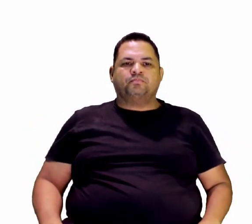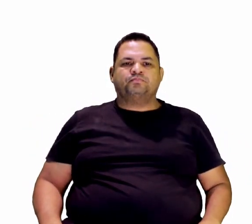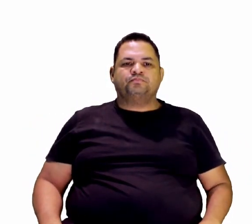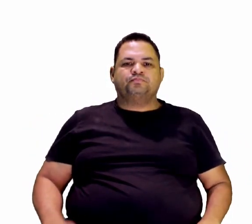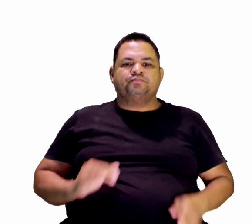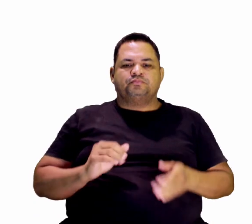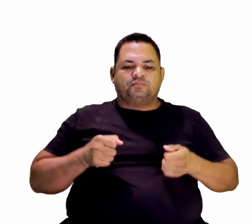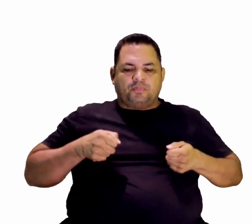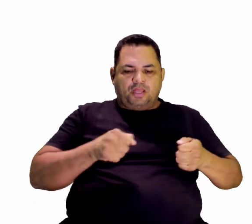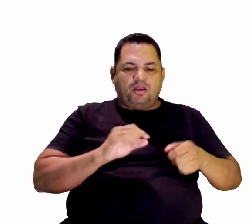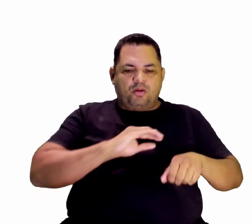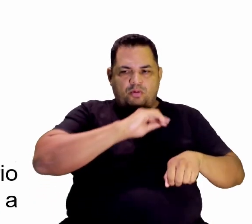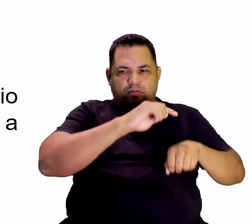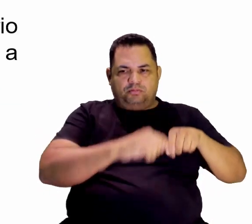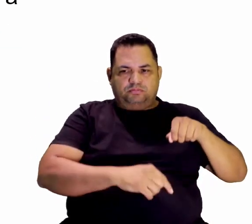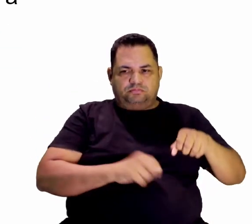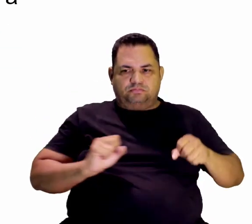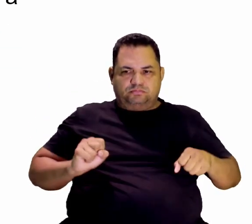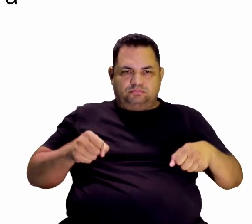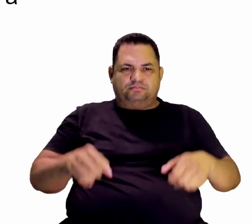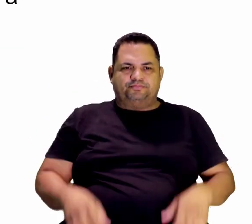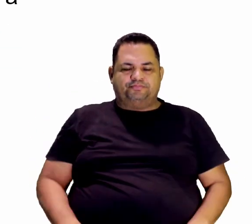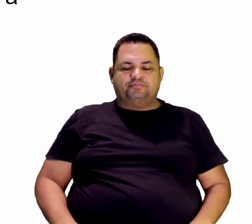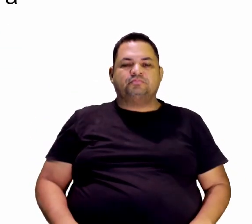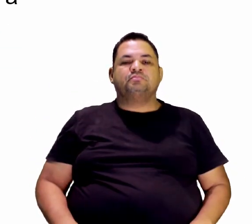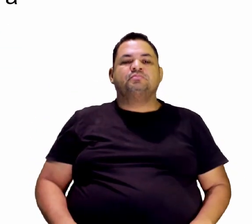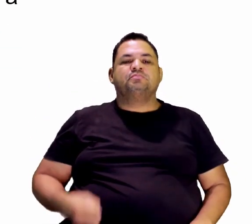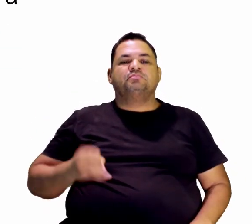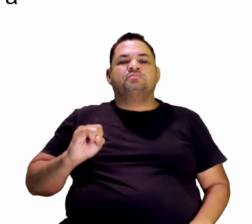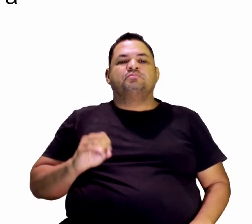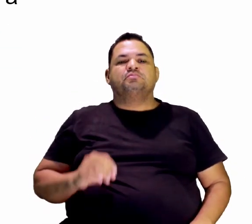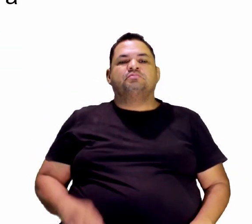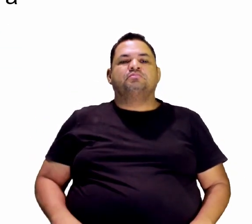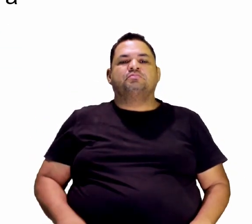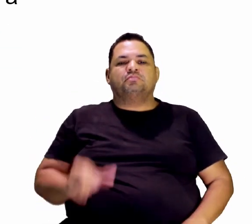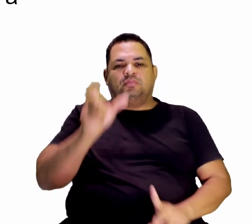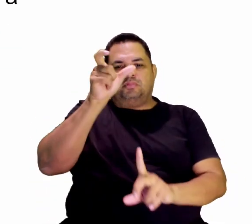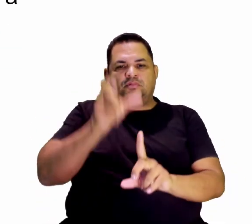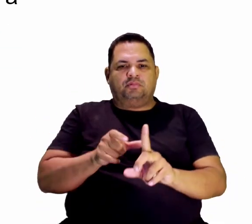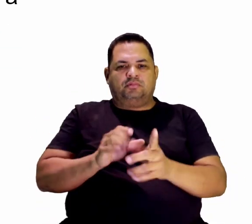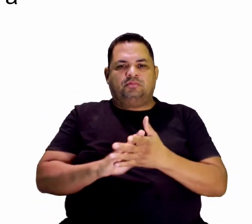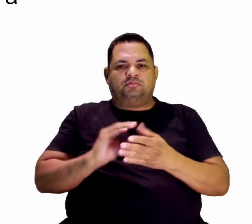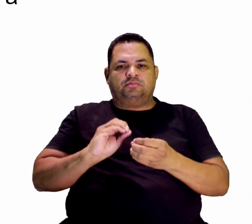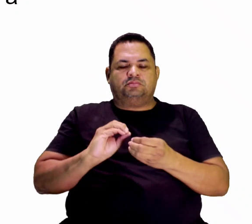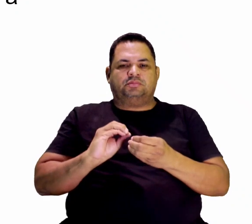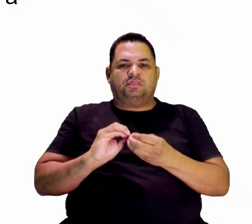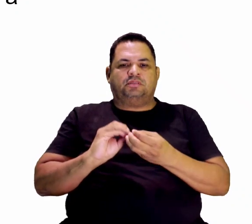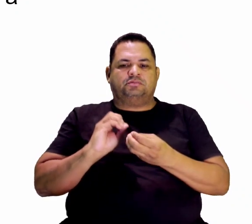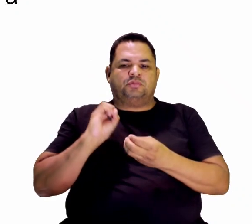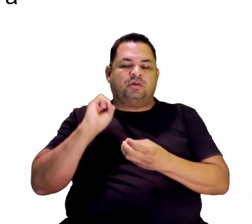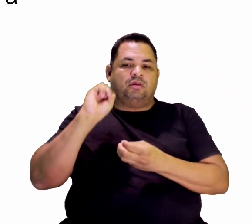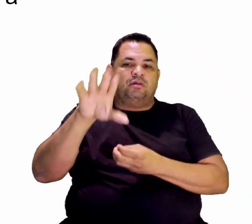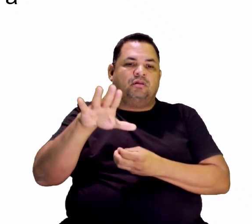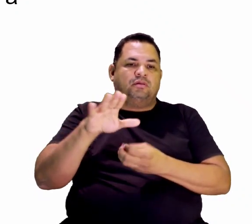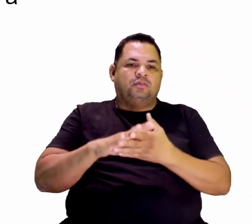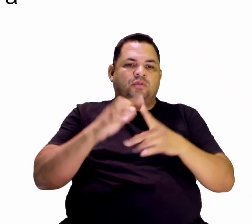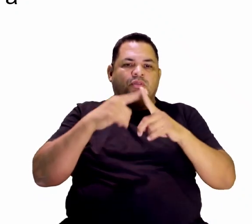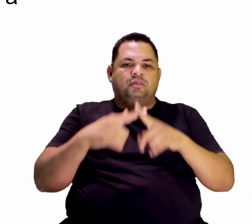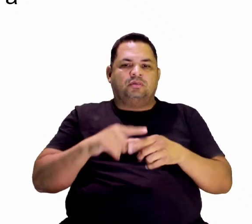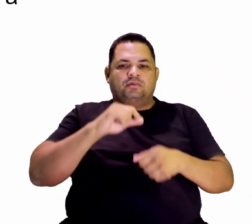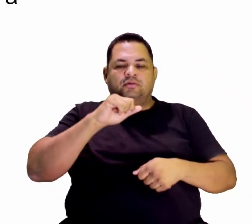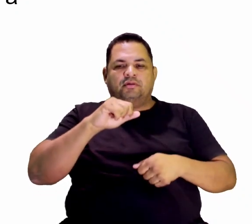o basquetebol em cadeira de rodas. Esse daqui possivelmente você já deve ter visto, se não presencialmente, né, que é